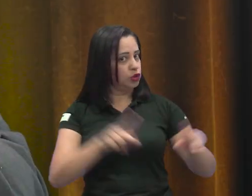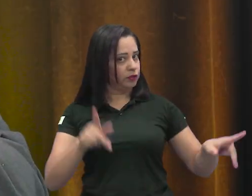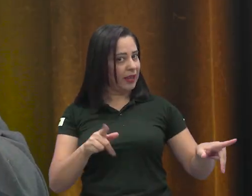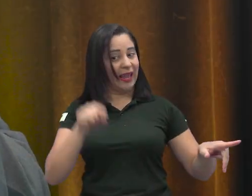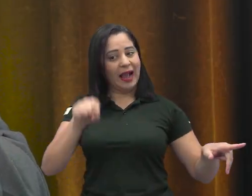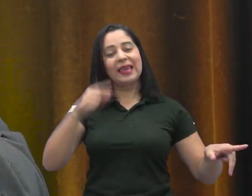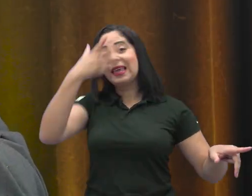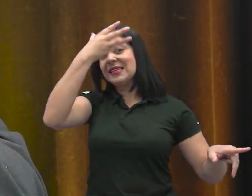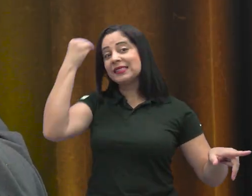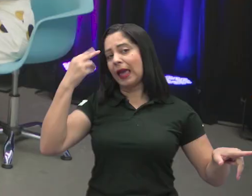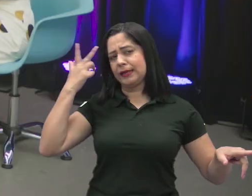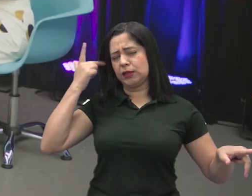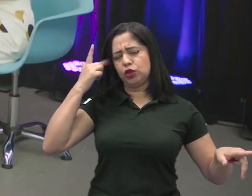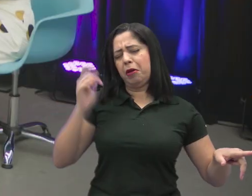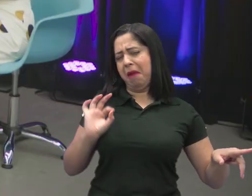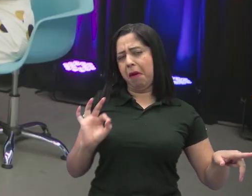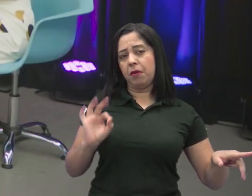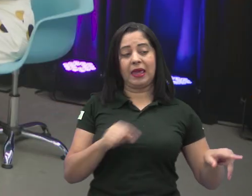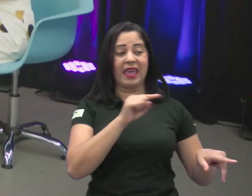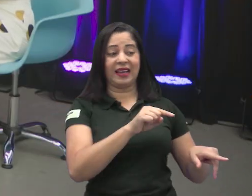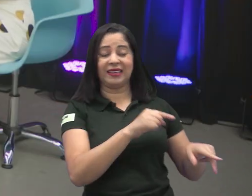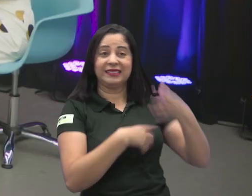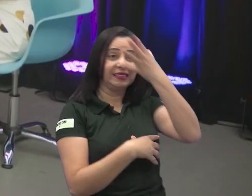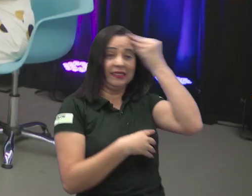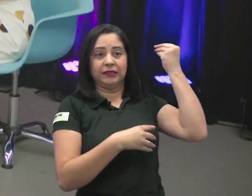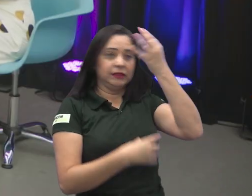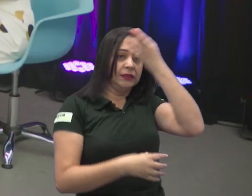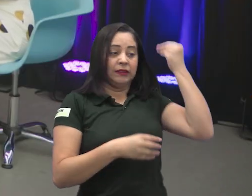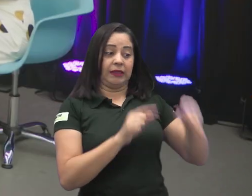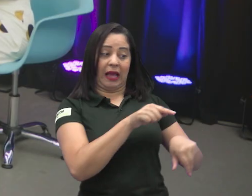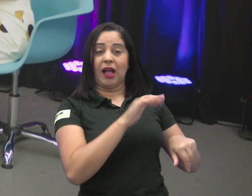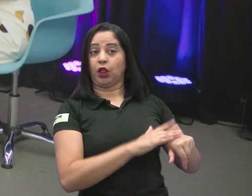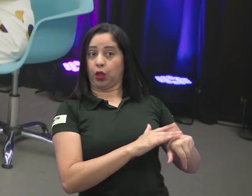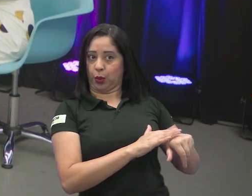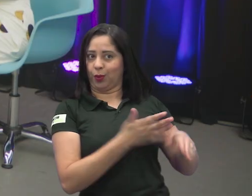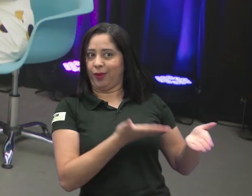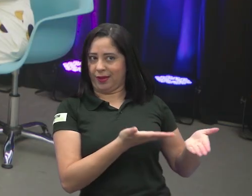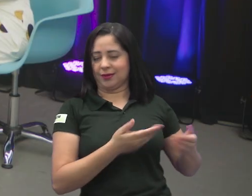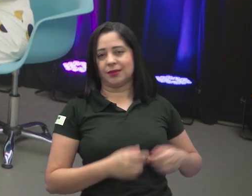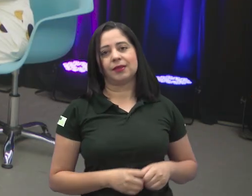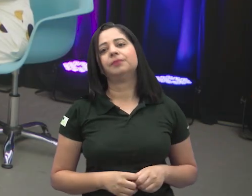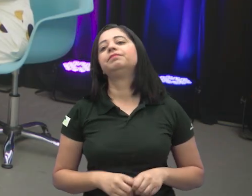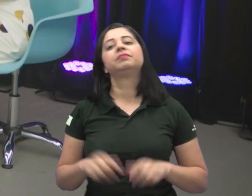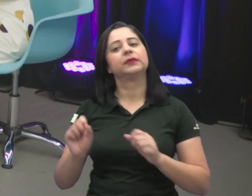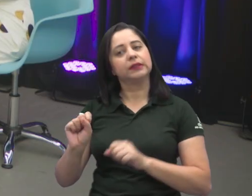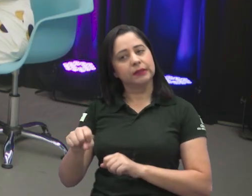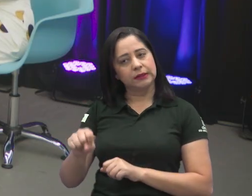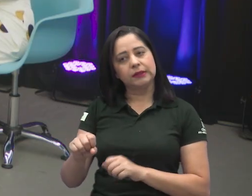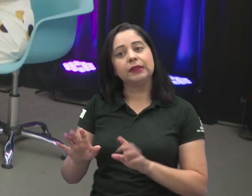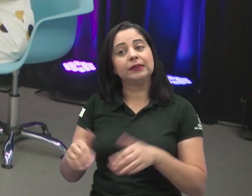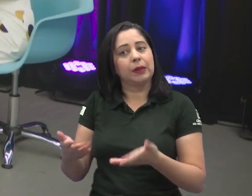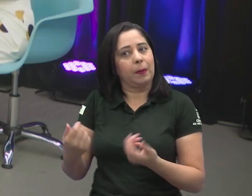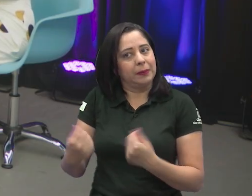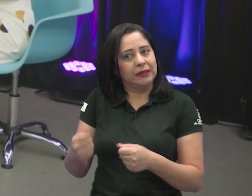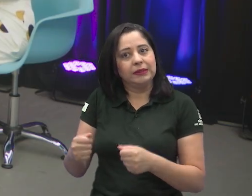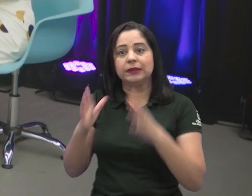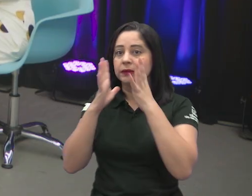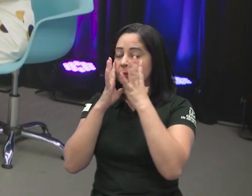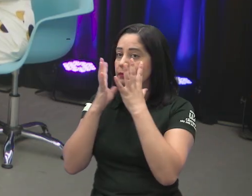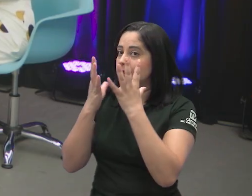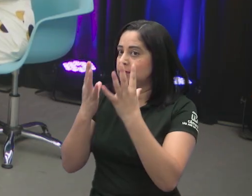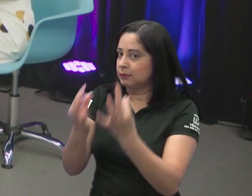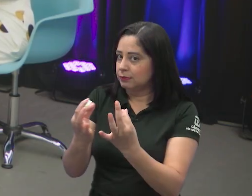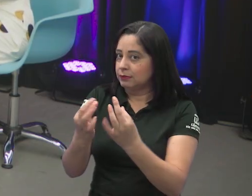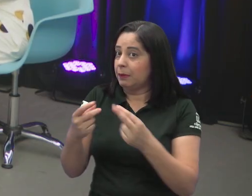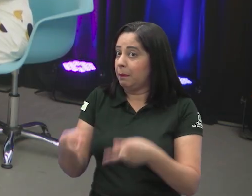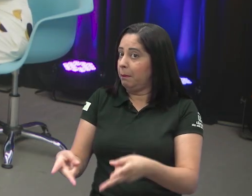mais evidente. Então, a gente tem que ficar atento ali, né? Aos sinais, né, para que ele possa